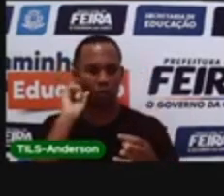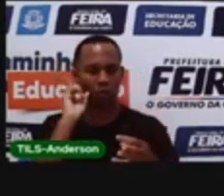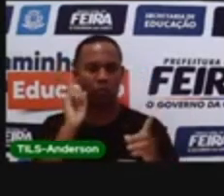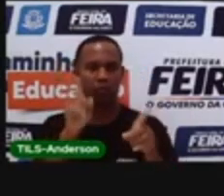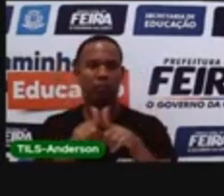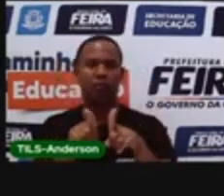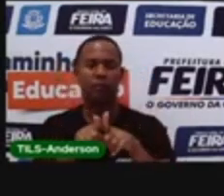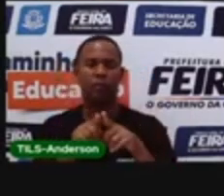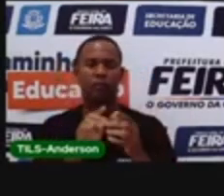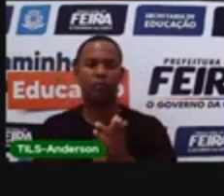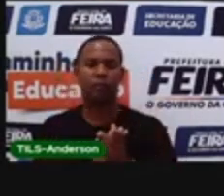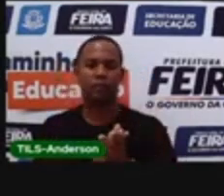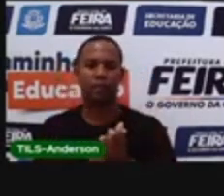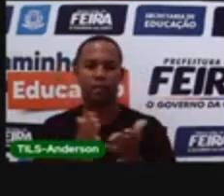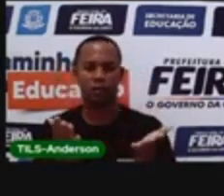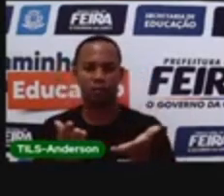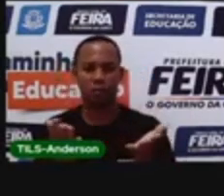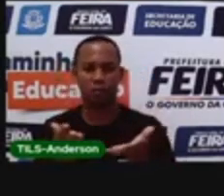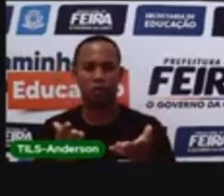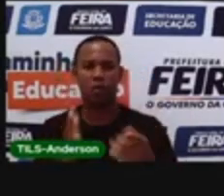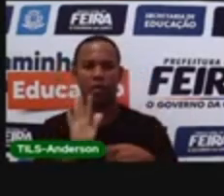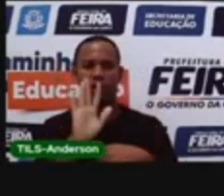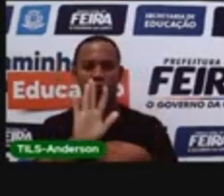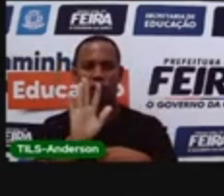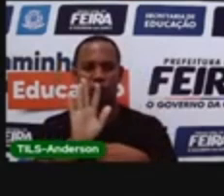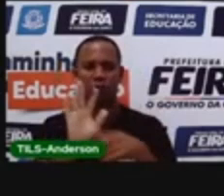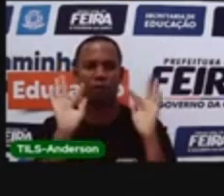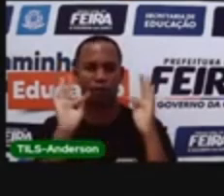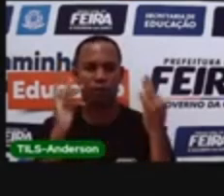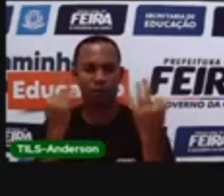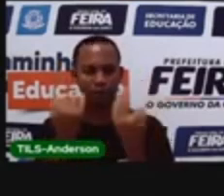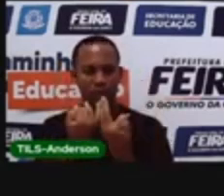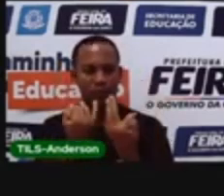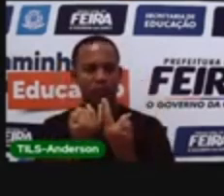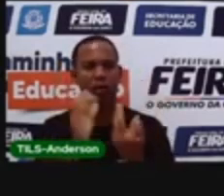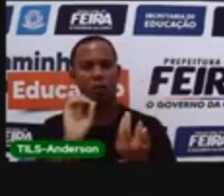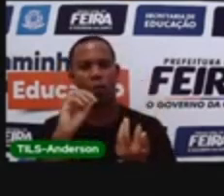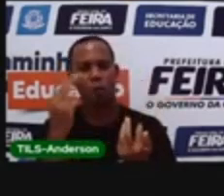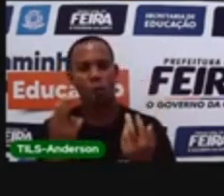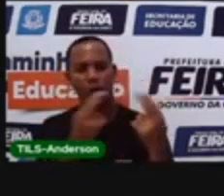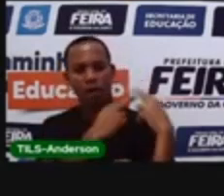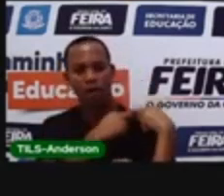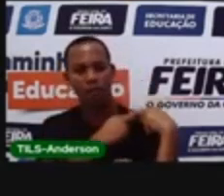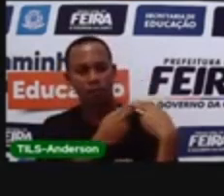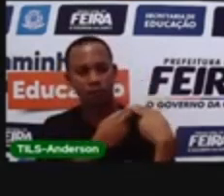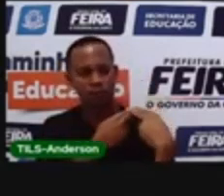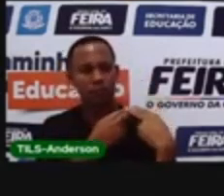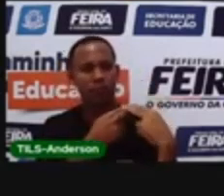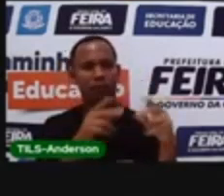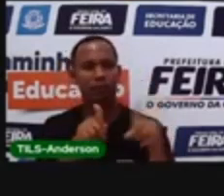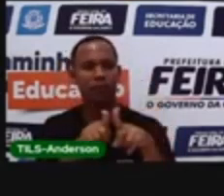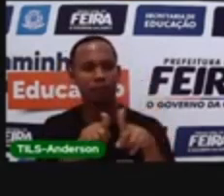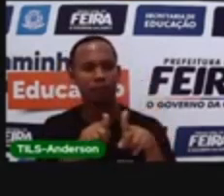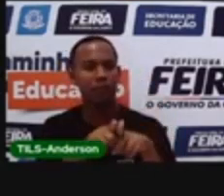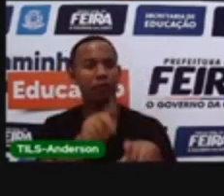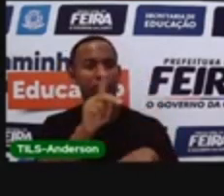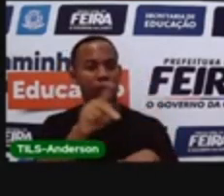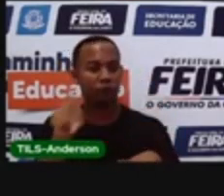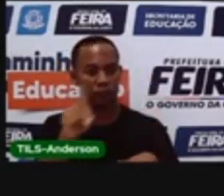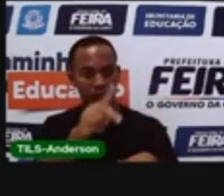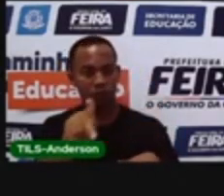outra. Agora, com a ajuda de alguém da sua família ou do seu responsável ou com a sua Pró,